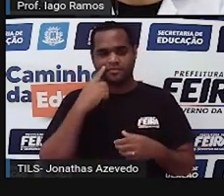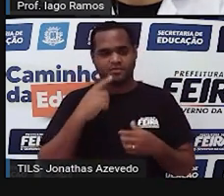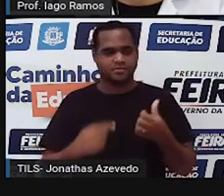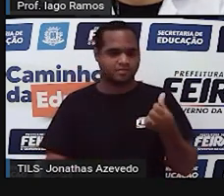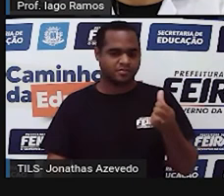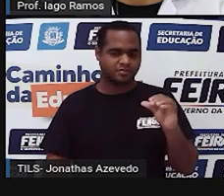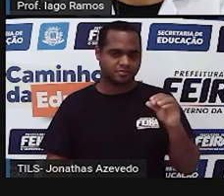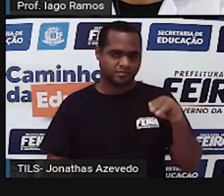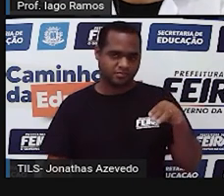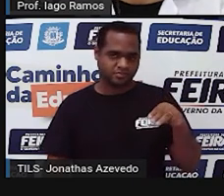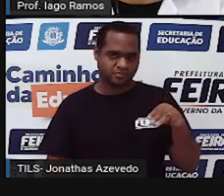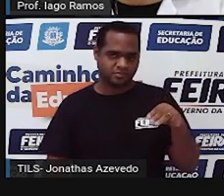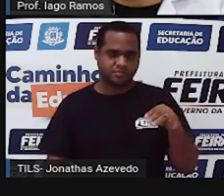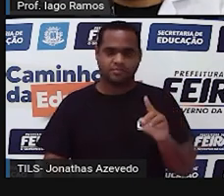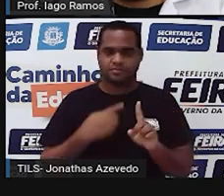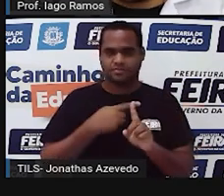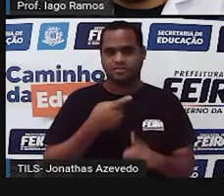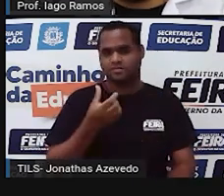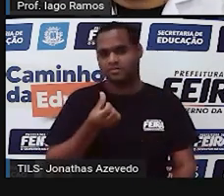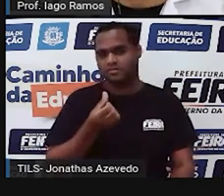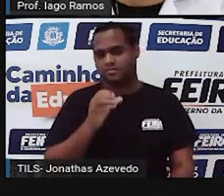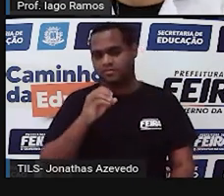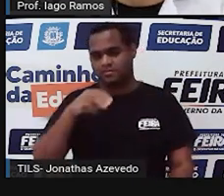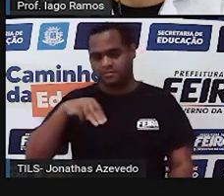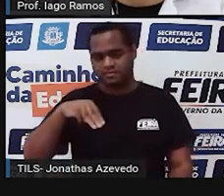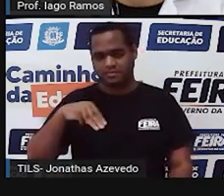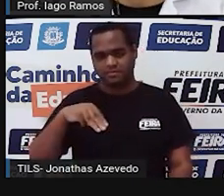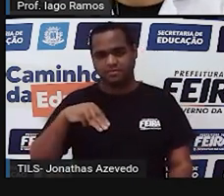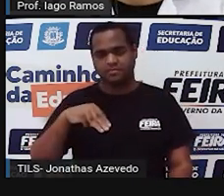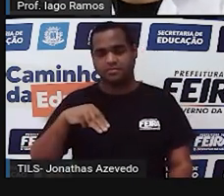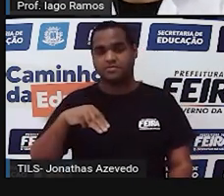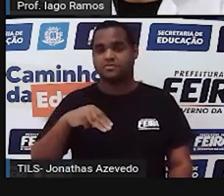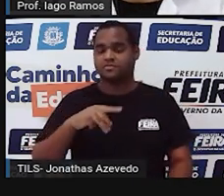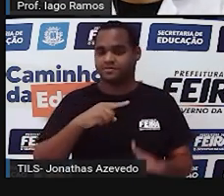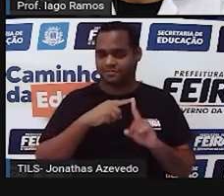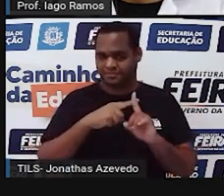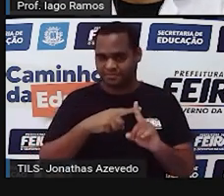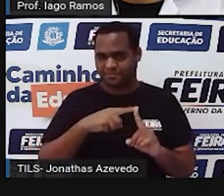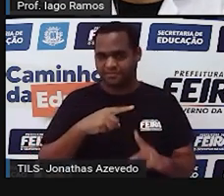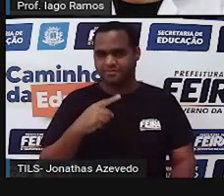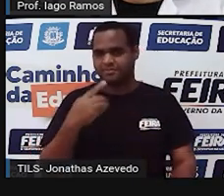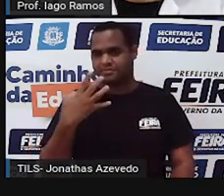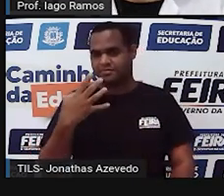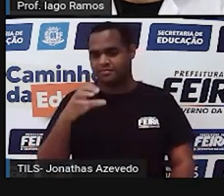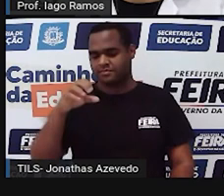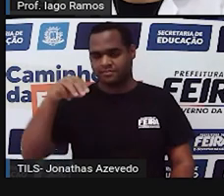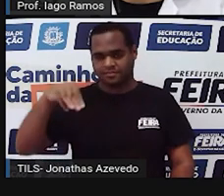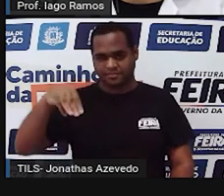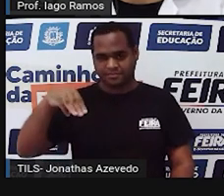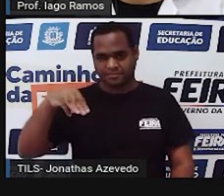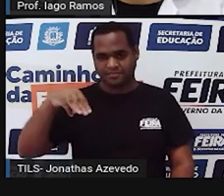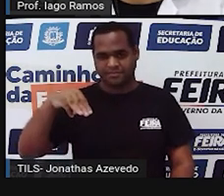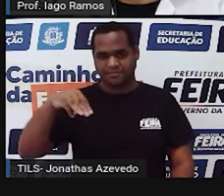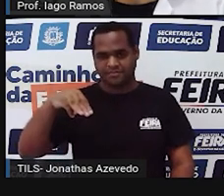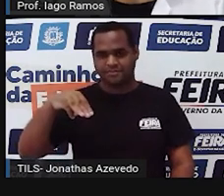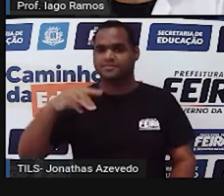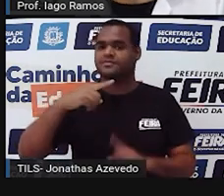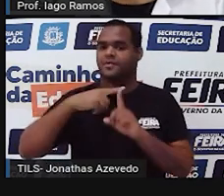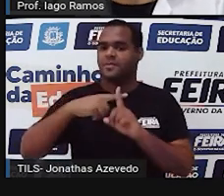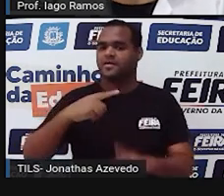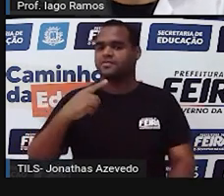lado medindo seis centímetros mais outro lado medindo seis centímetros mais um lado medindo 4 cm